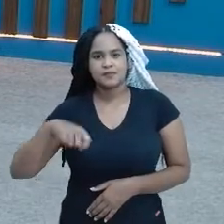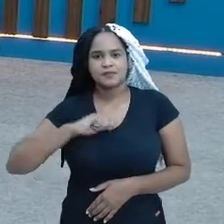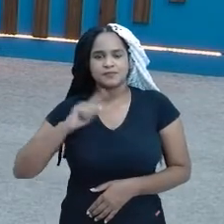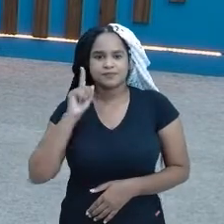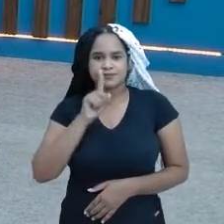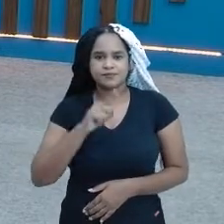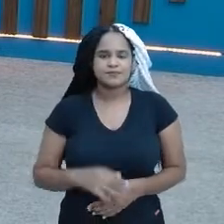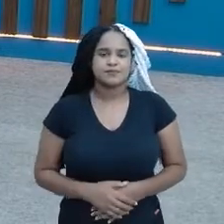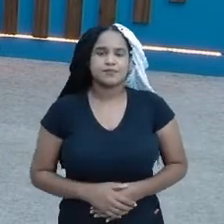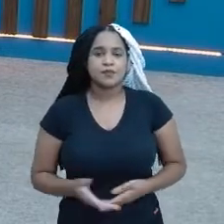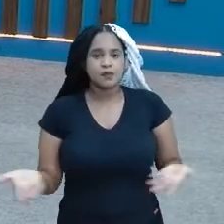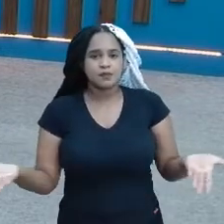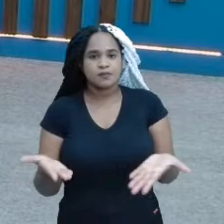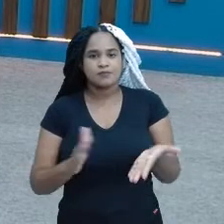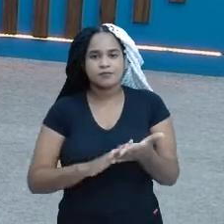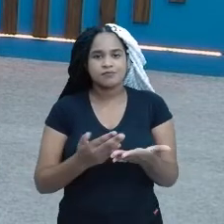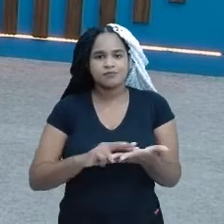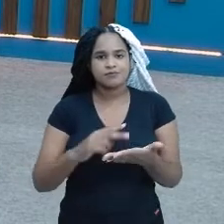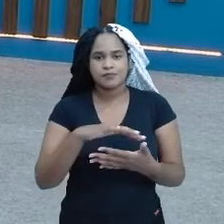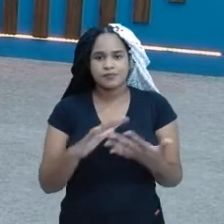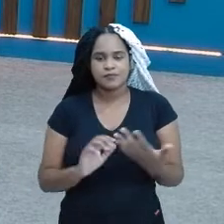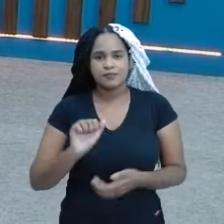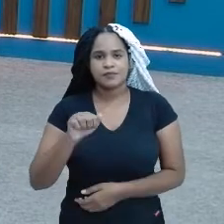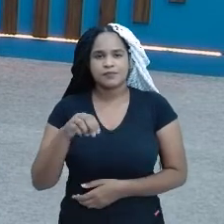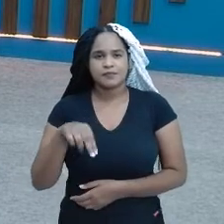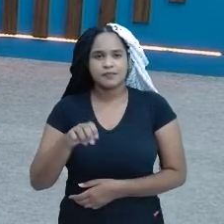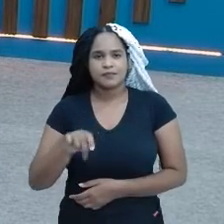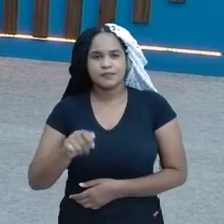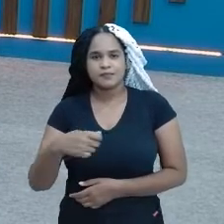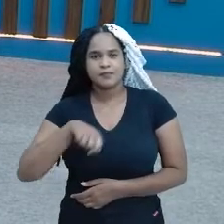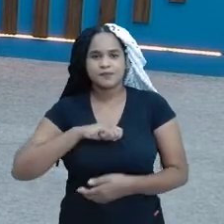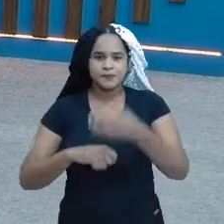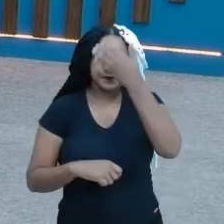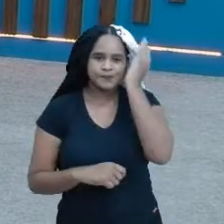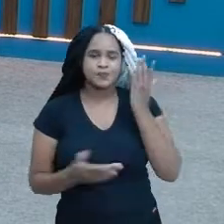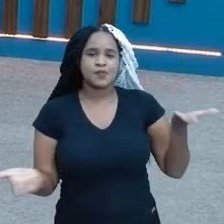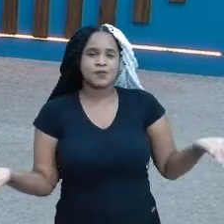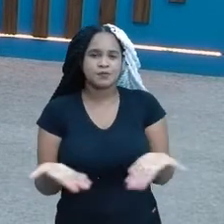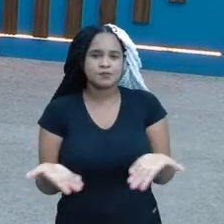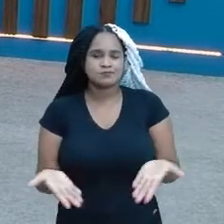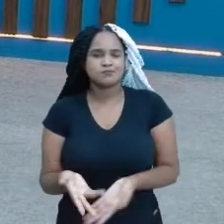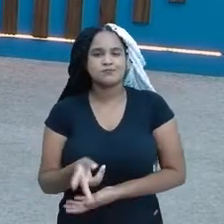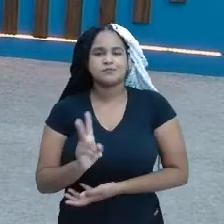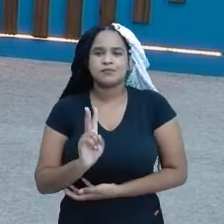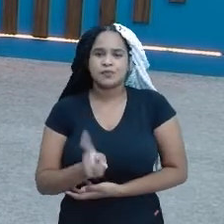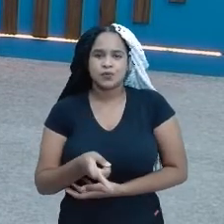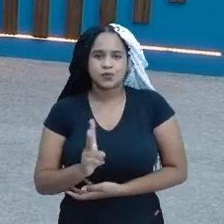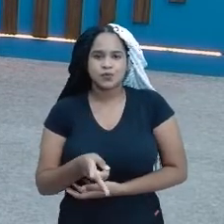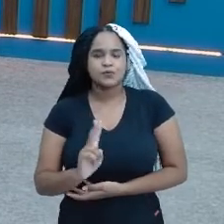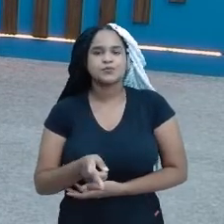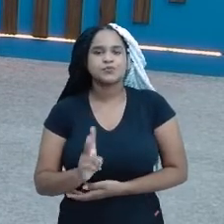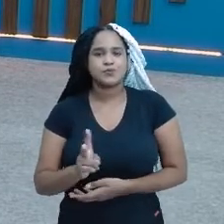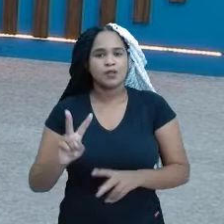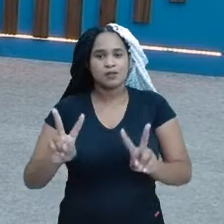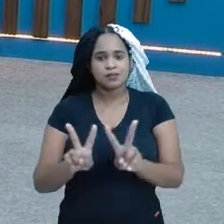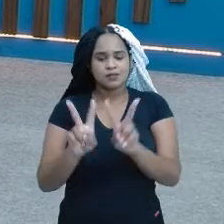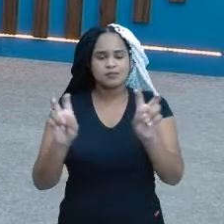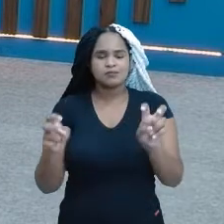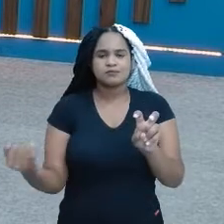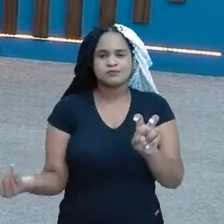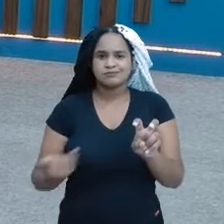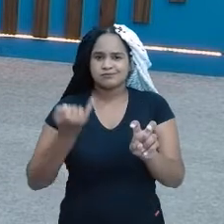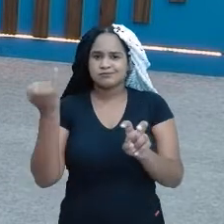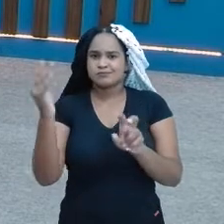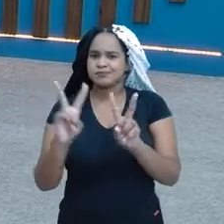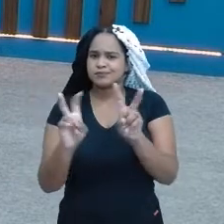meu sinal. Estamos com a intérprete de Libras, Amanda, e vamos dar continuidade com o nosso tema tão